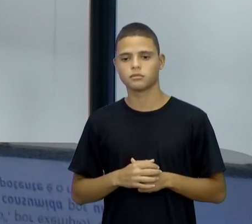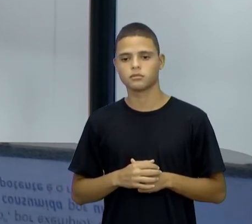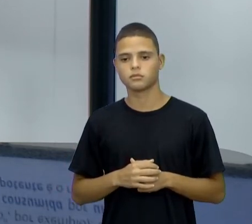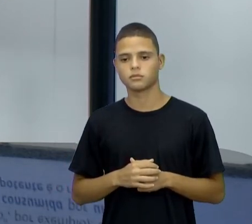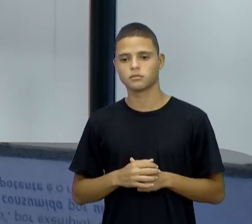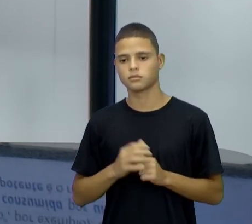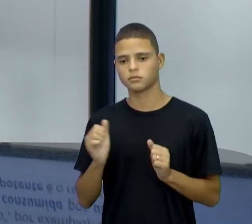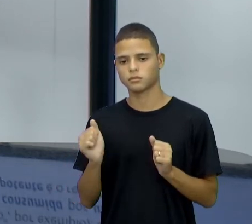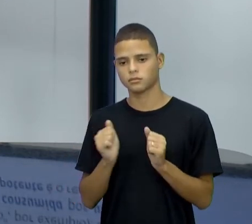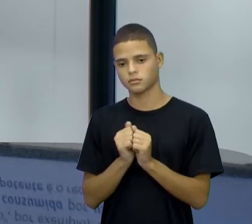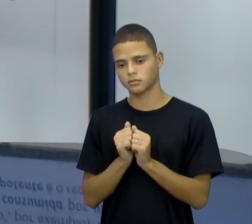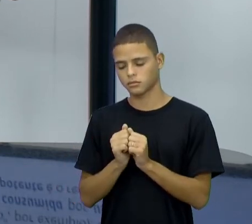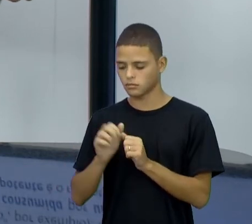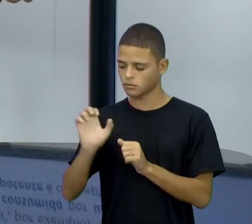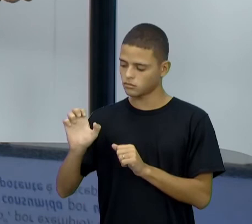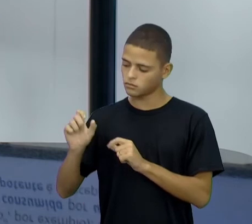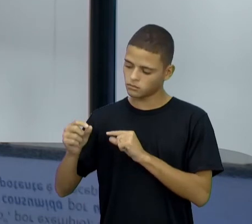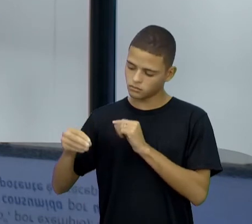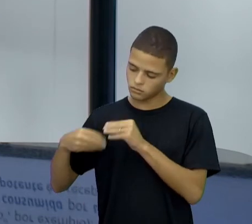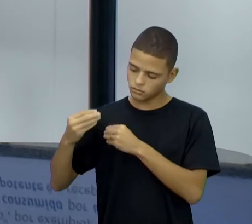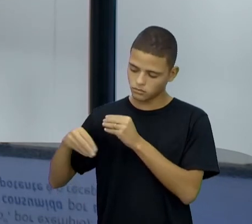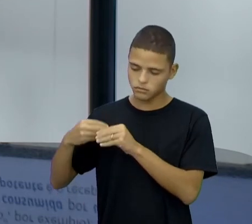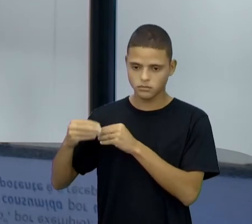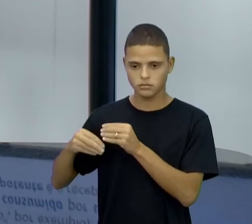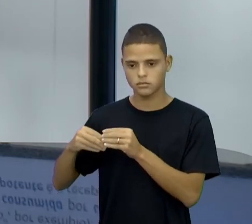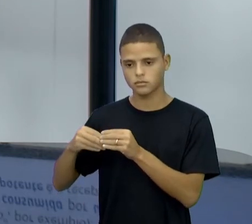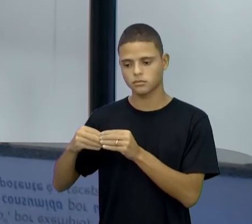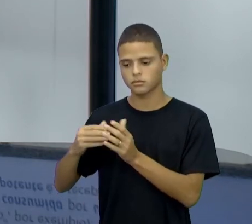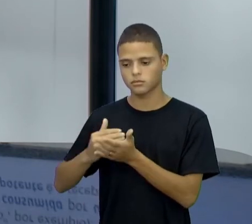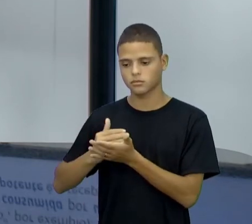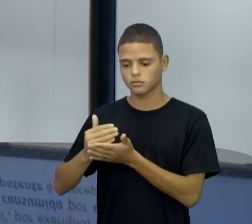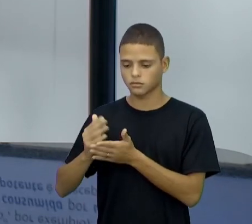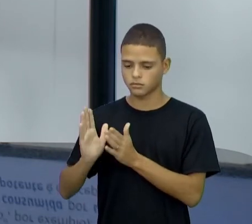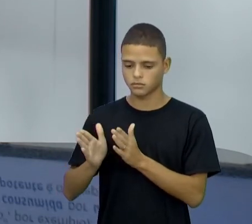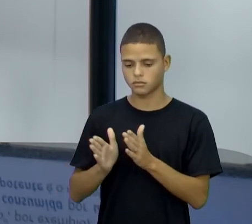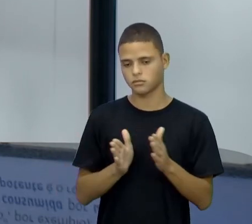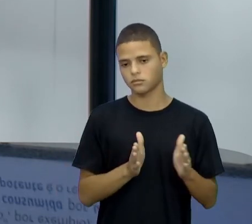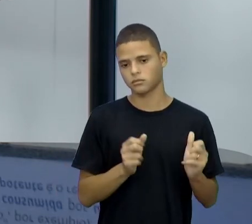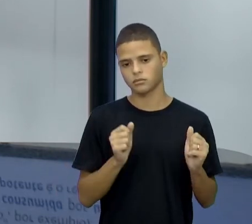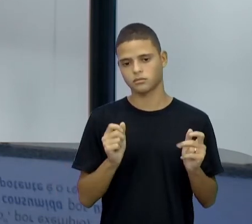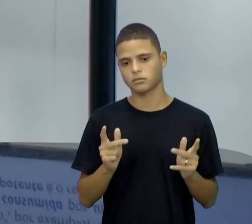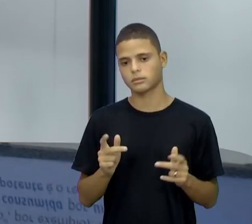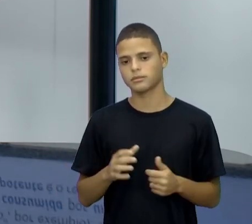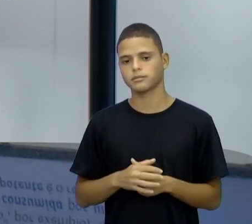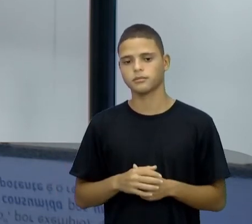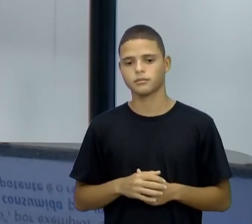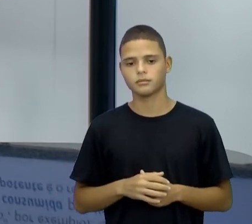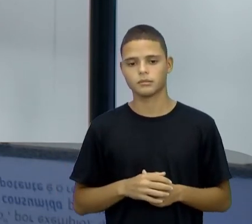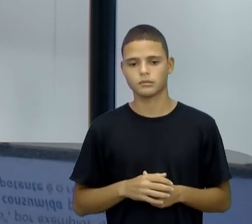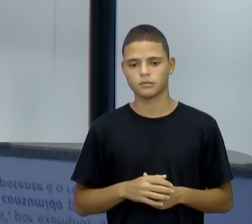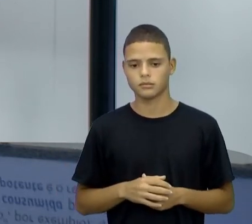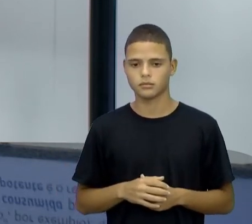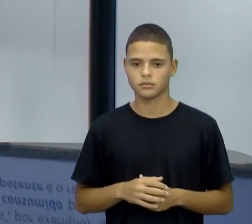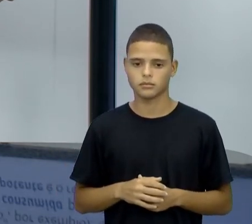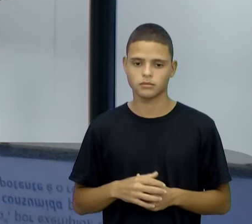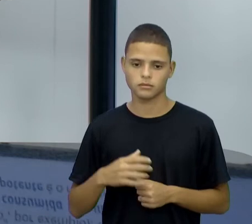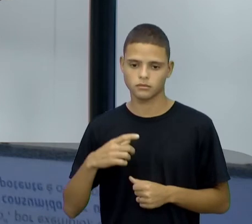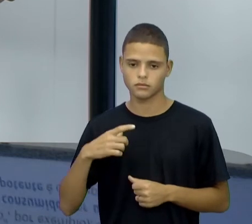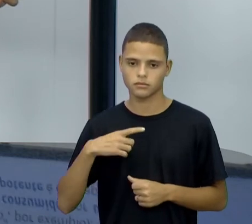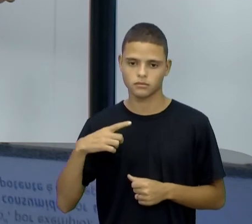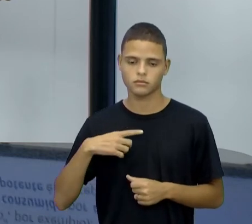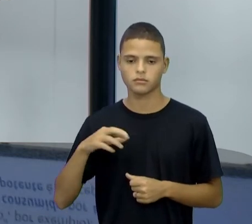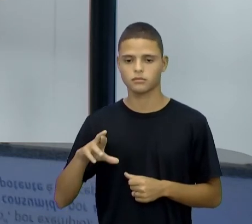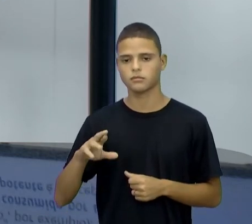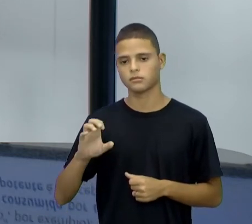ele junta com os elétrons do fio e começam a andar organizadamente, tá certo? Esse é o movimento. Aí aqui na frente a gente tem um